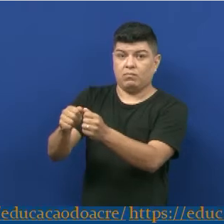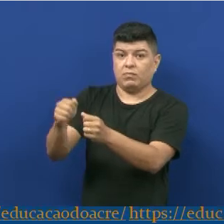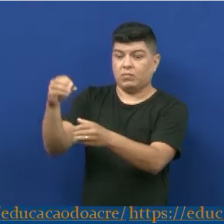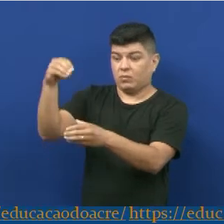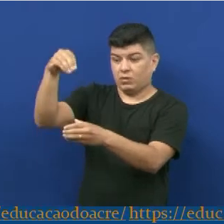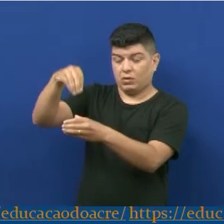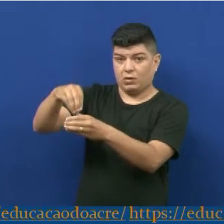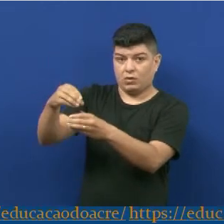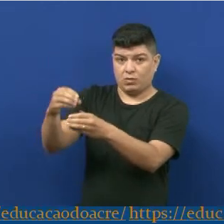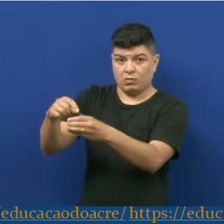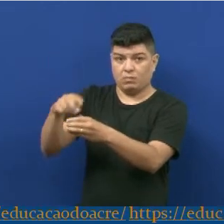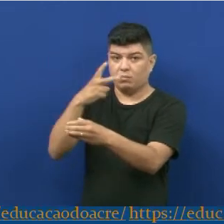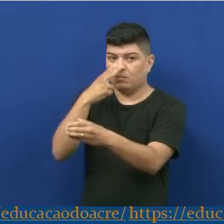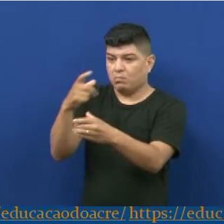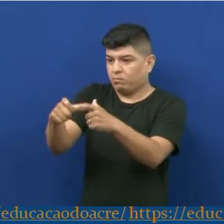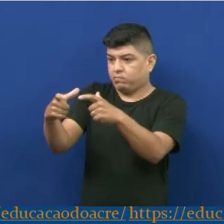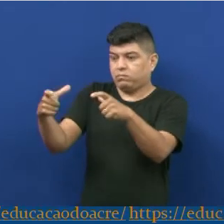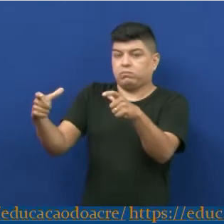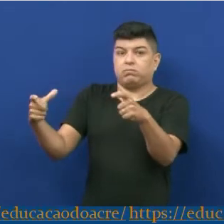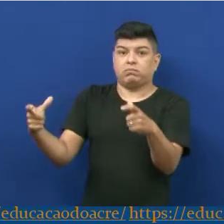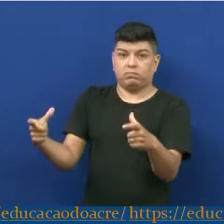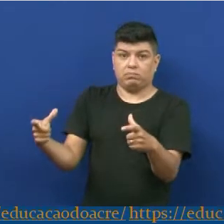copo interno ele vai aumentar de tamanho,